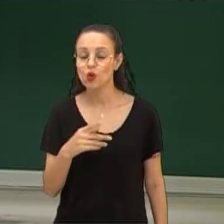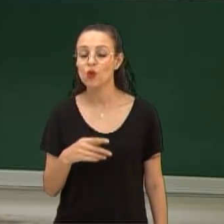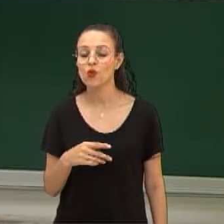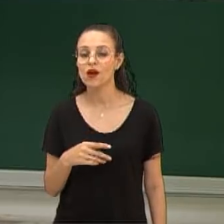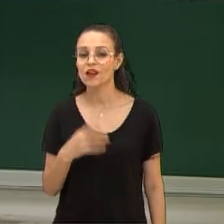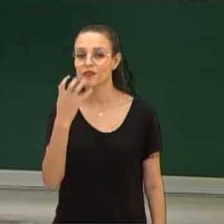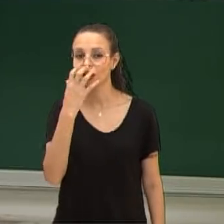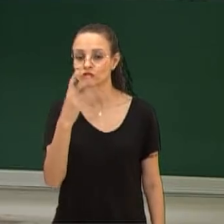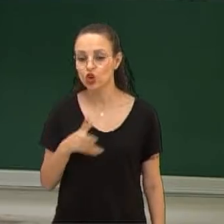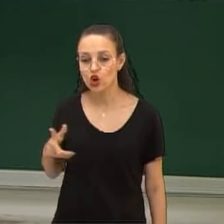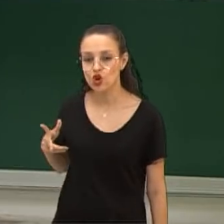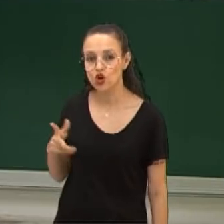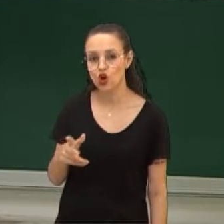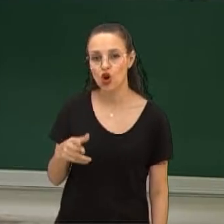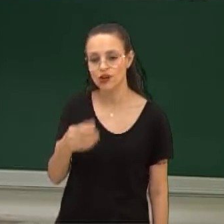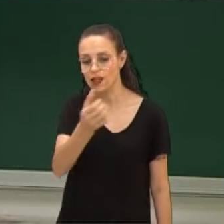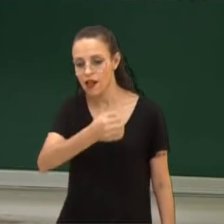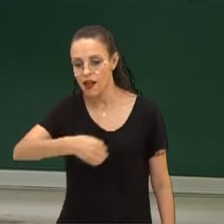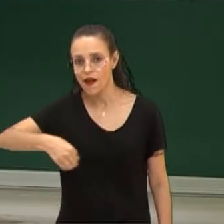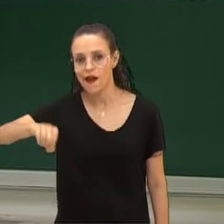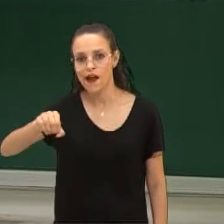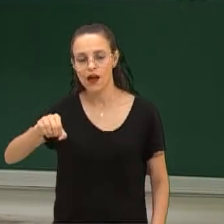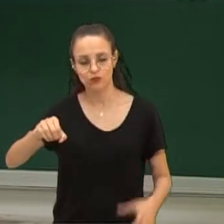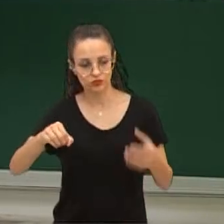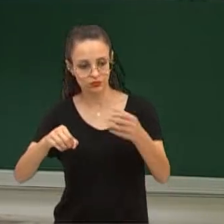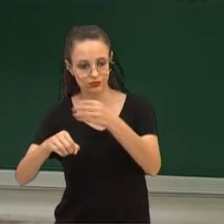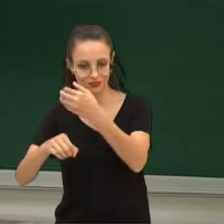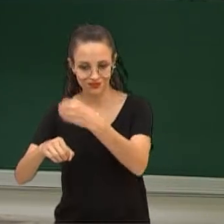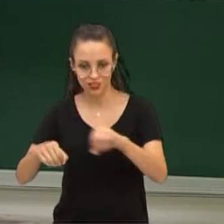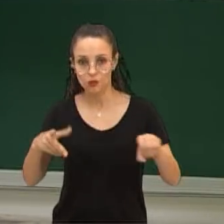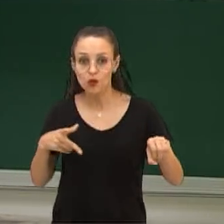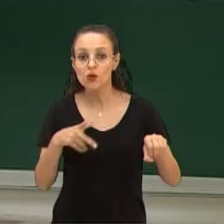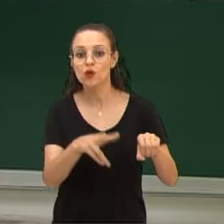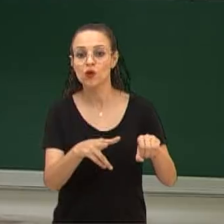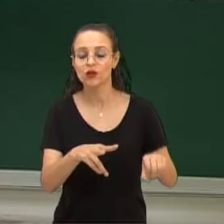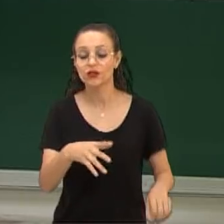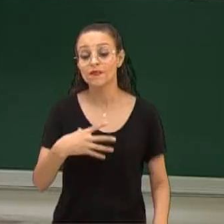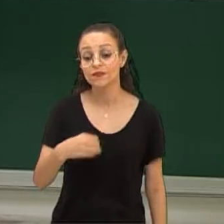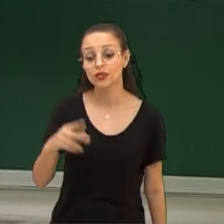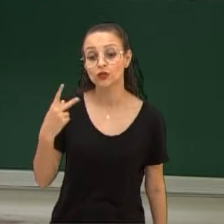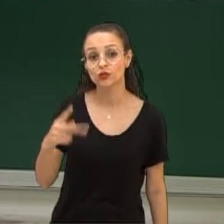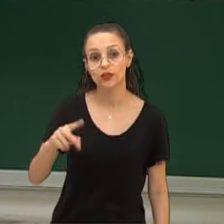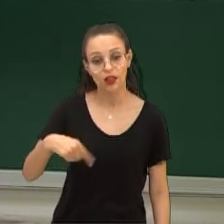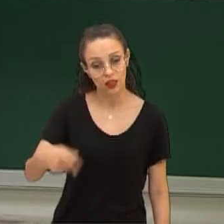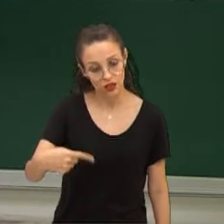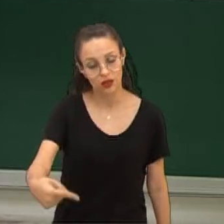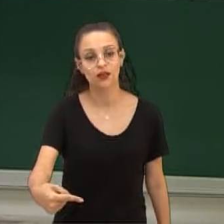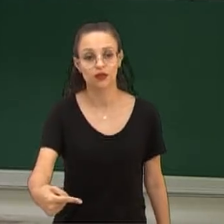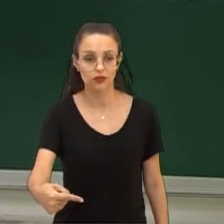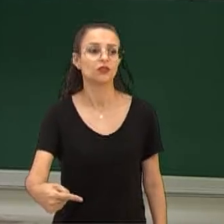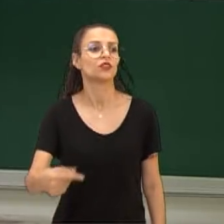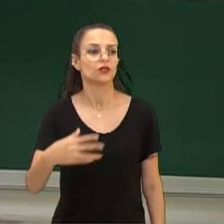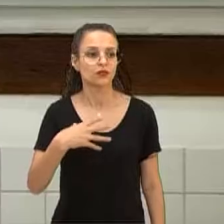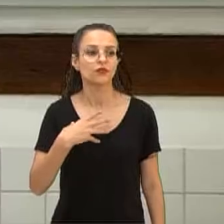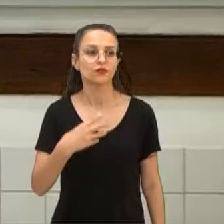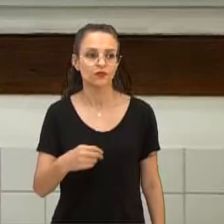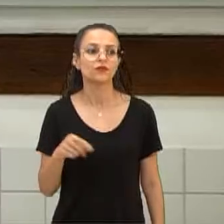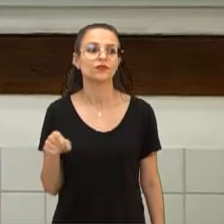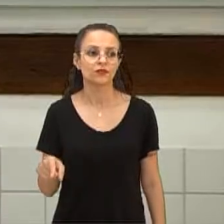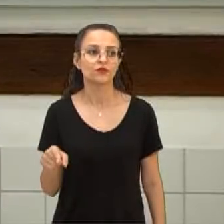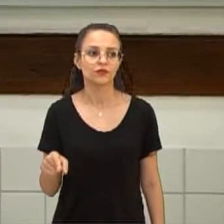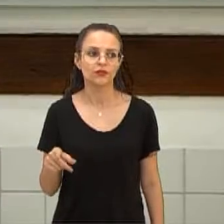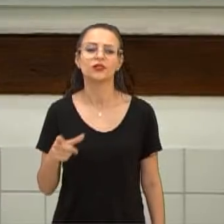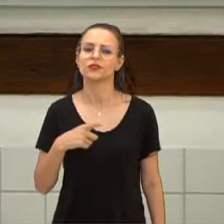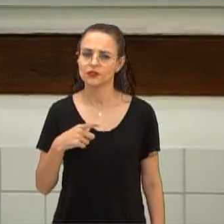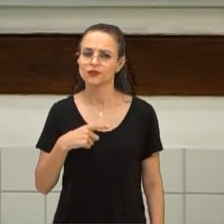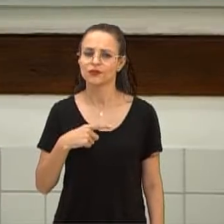cachorro? Eles cortam a cauda do cachorro. Quando esse cachorro vai ter os seus filhotes, seus descendentes, esses filhotinhos